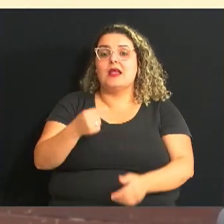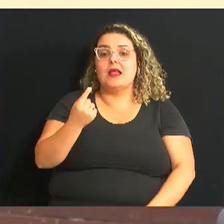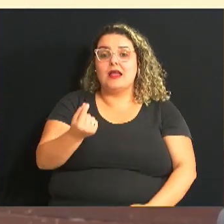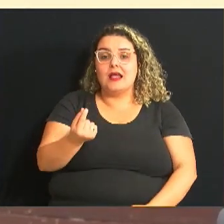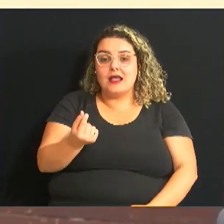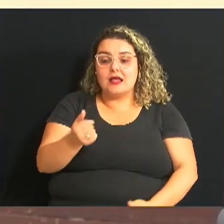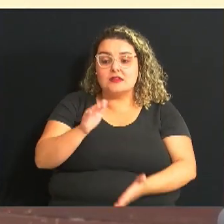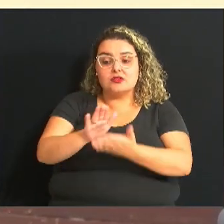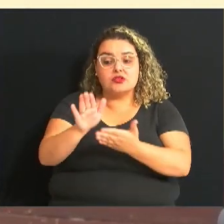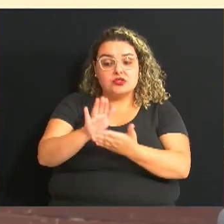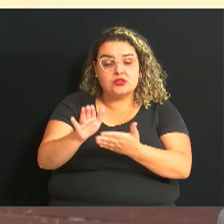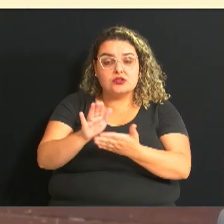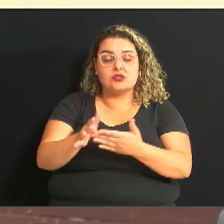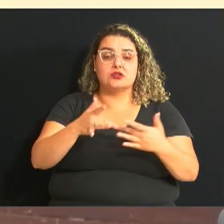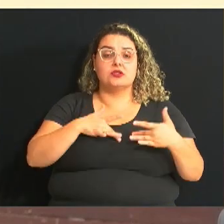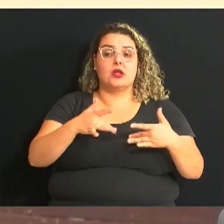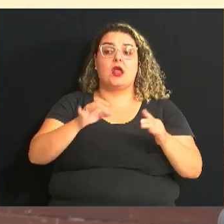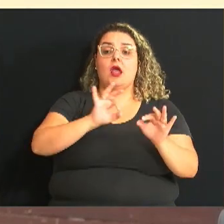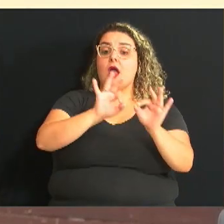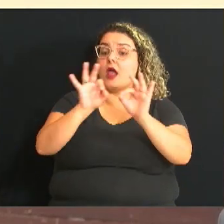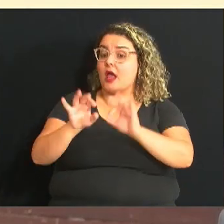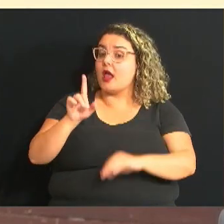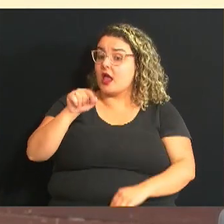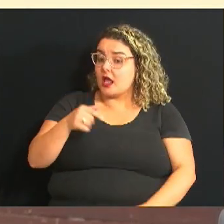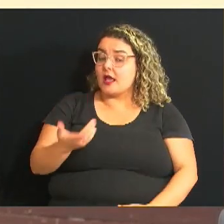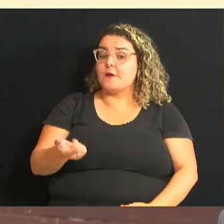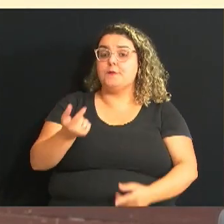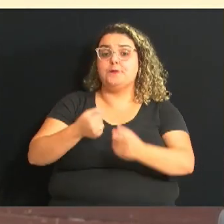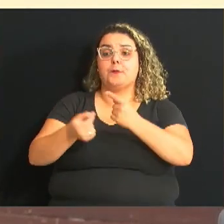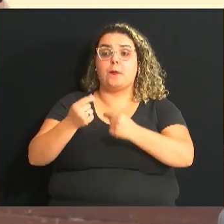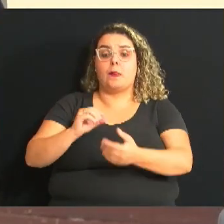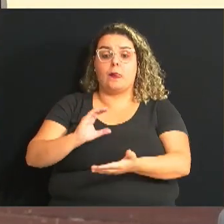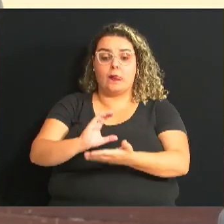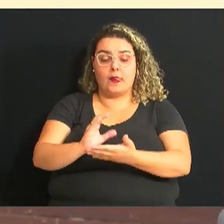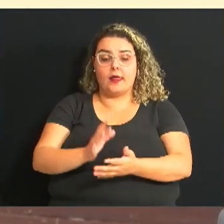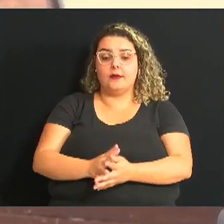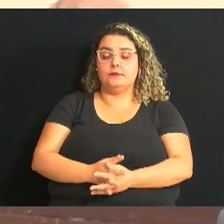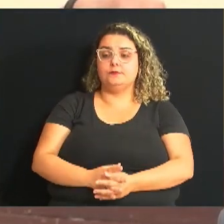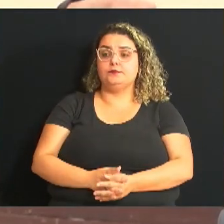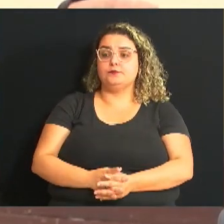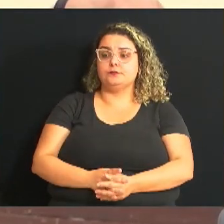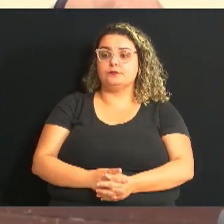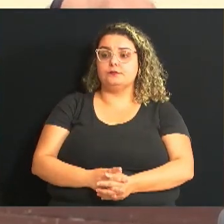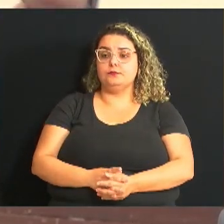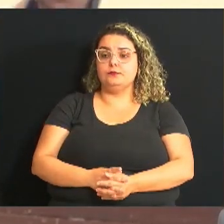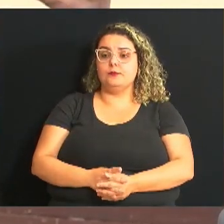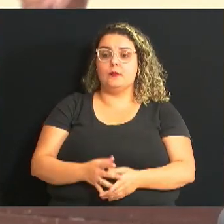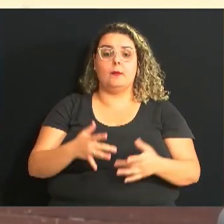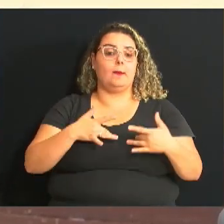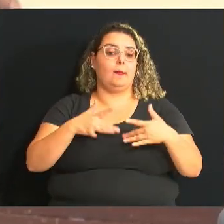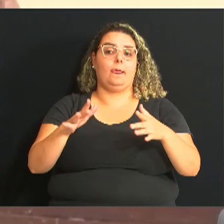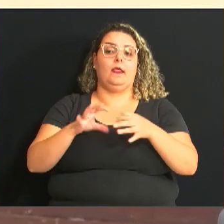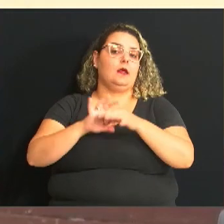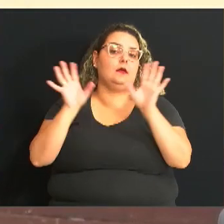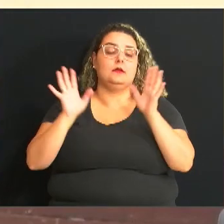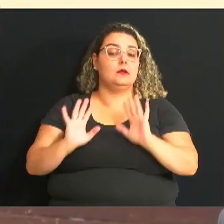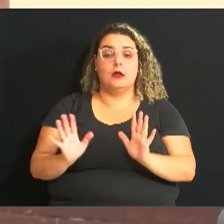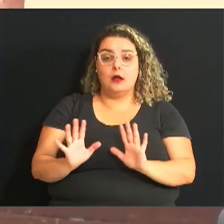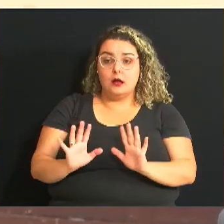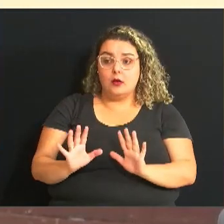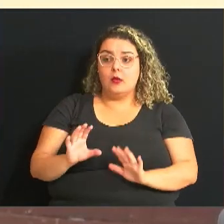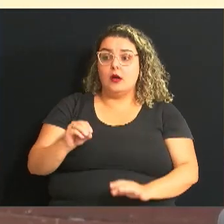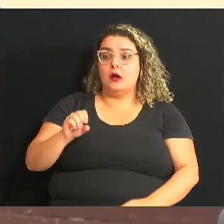doação é acompanhado, é investido, mas não é que doa esse dinheiro e deixa lá. Não, as OSCs